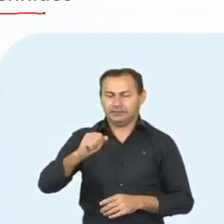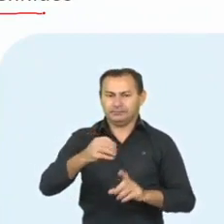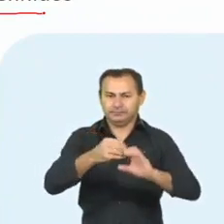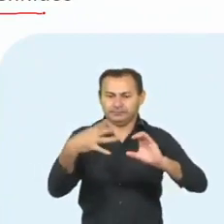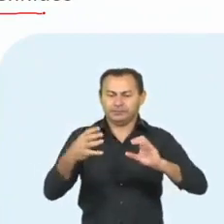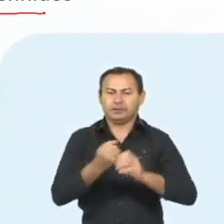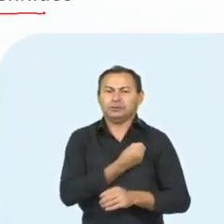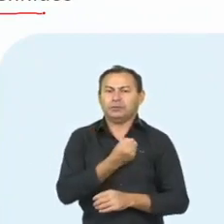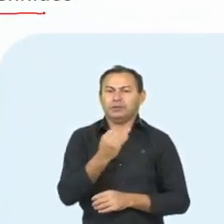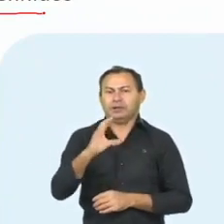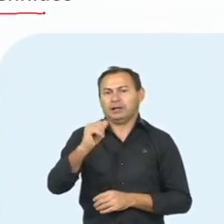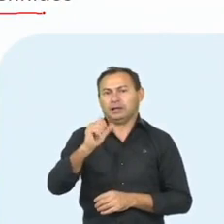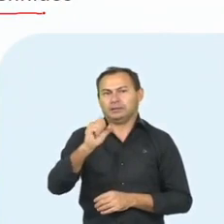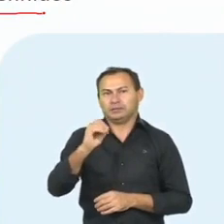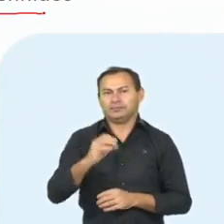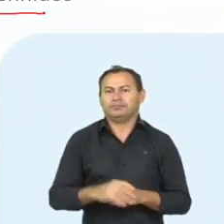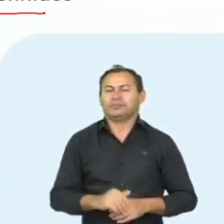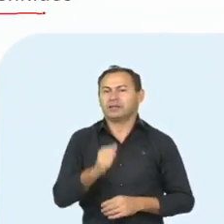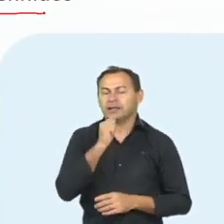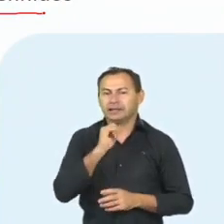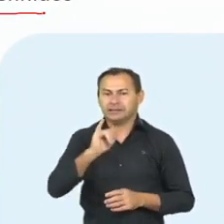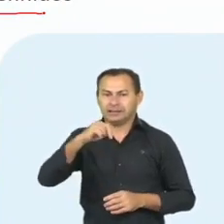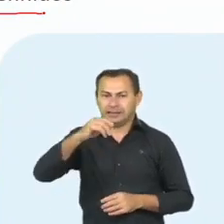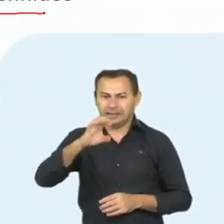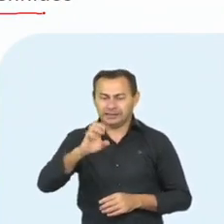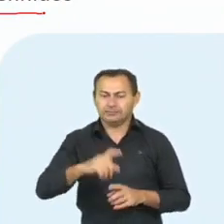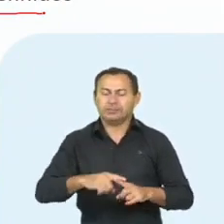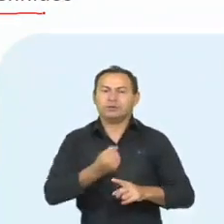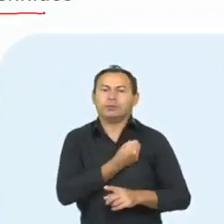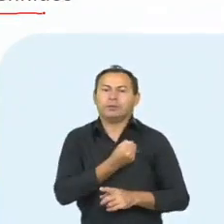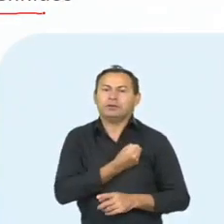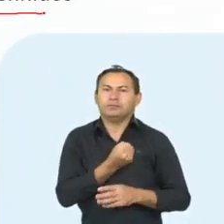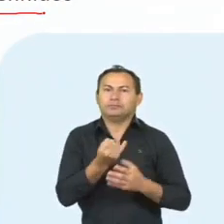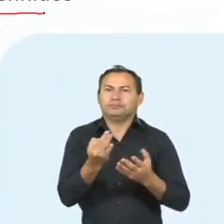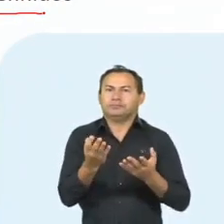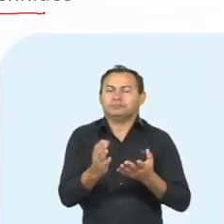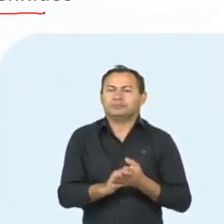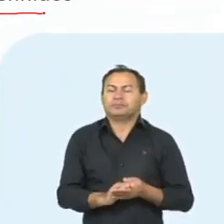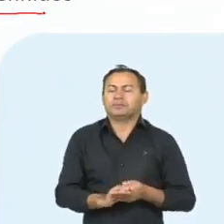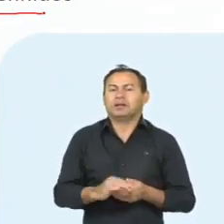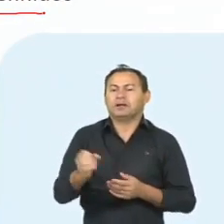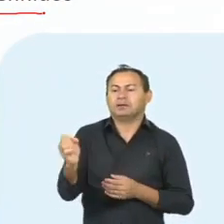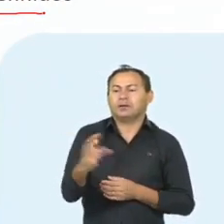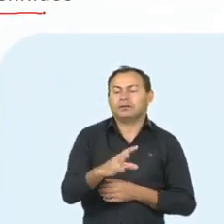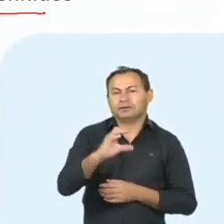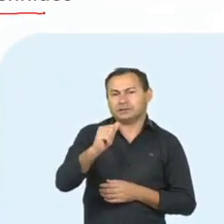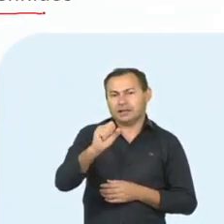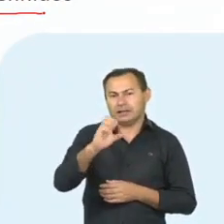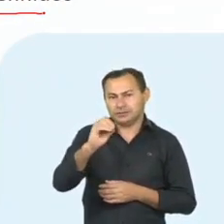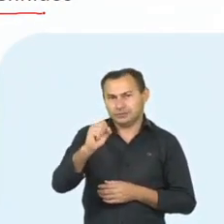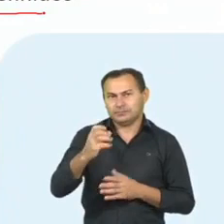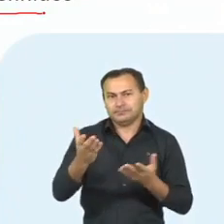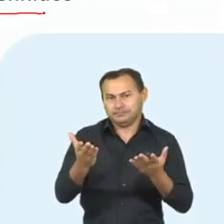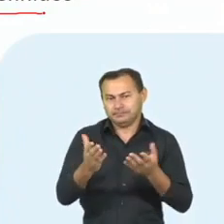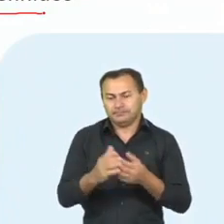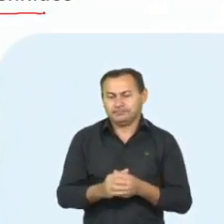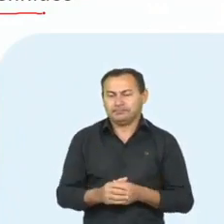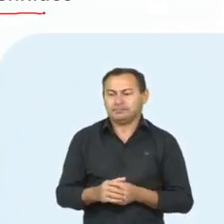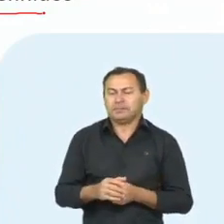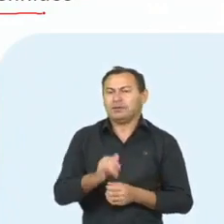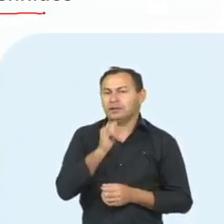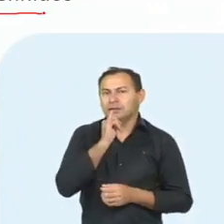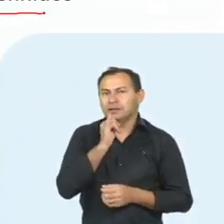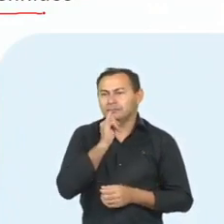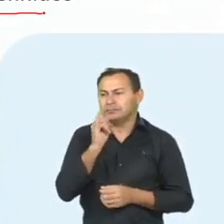pelo número de casos, a incidência é um número de novos casos, então um